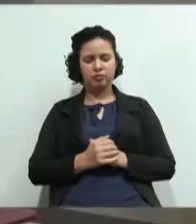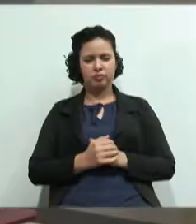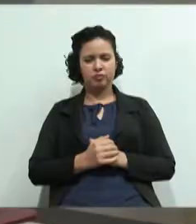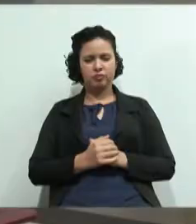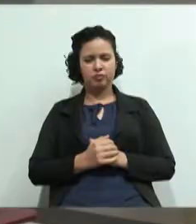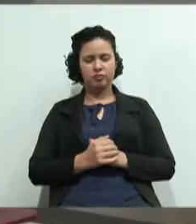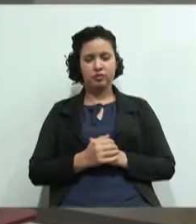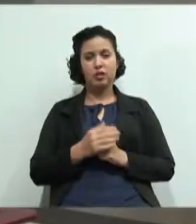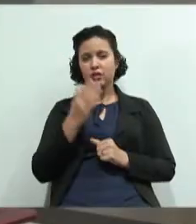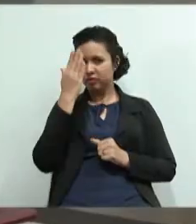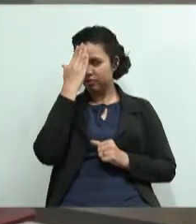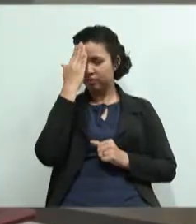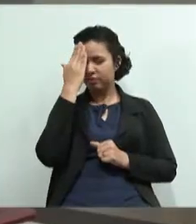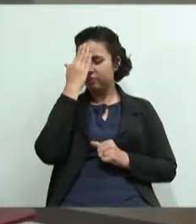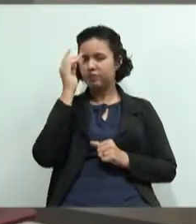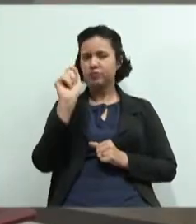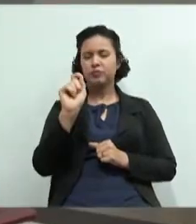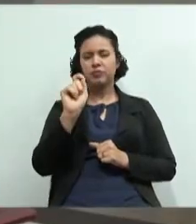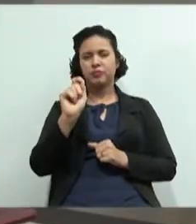Tá, já sei.